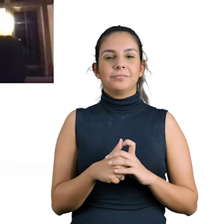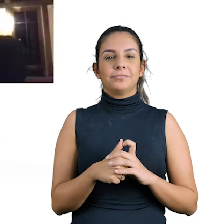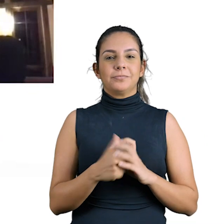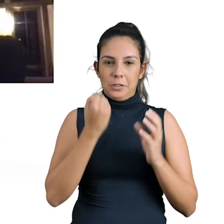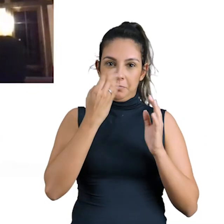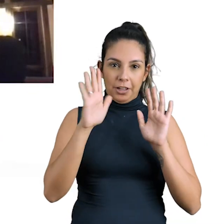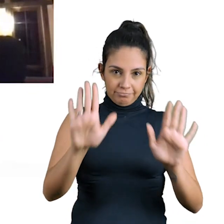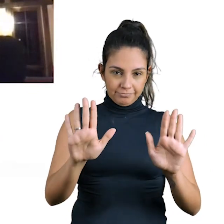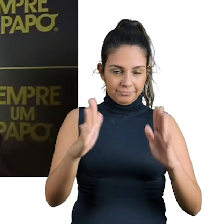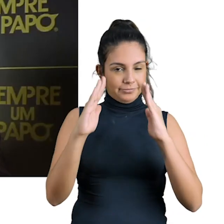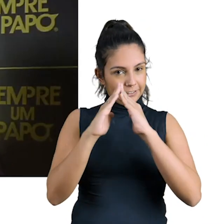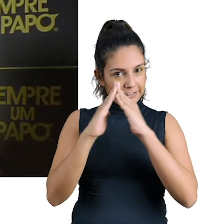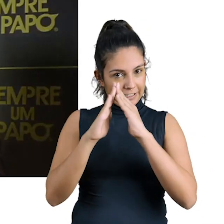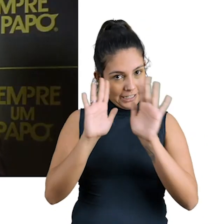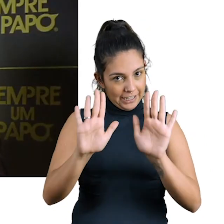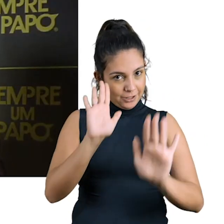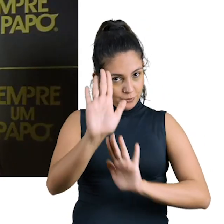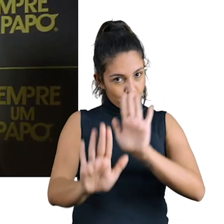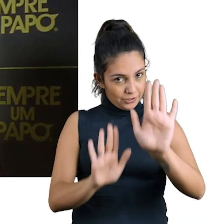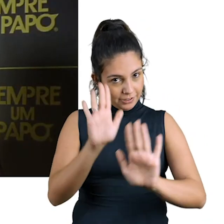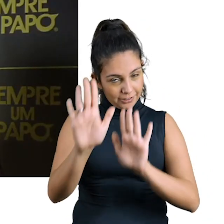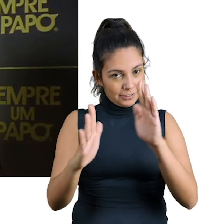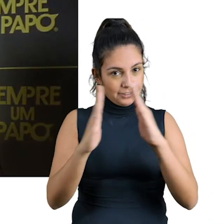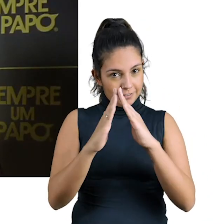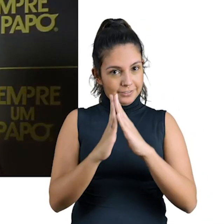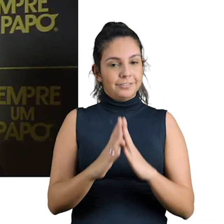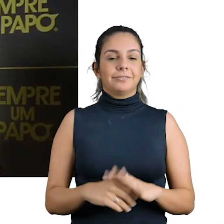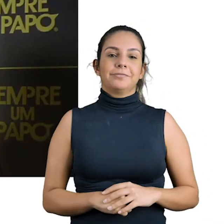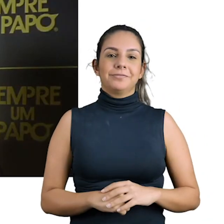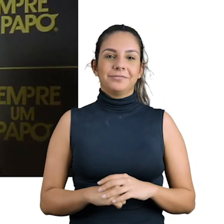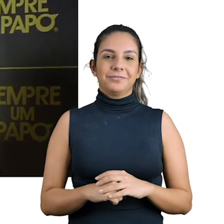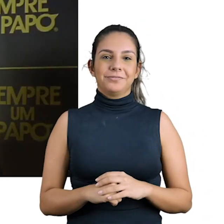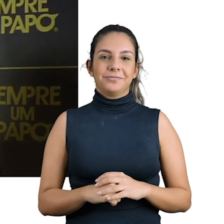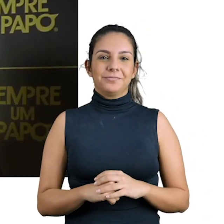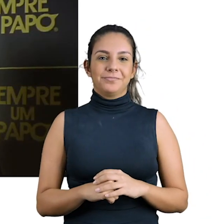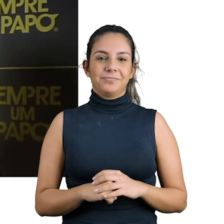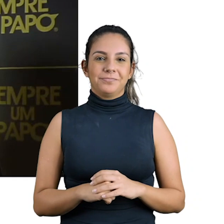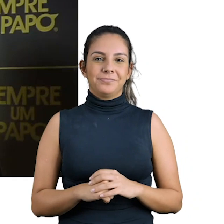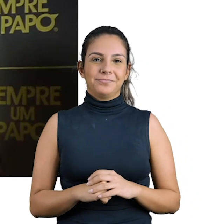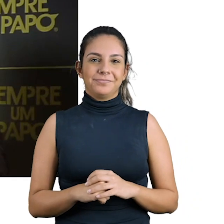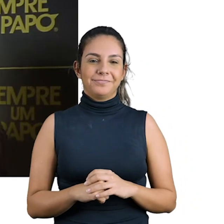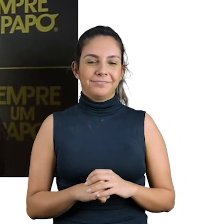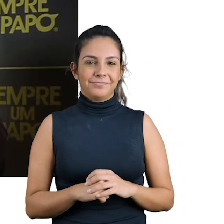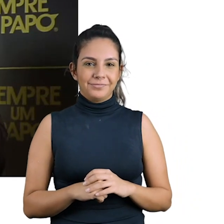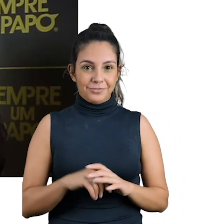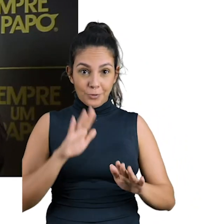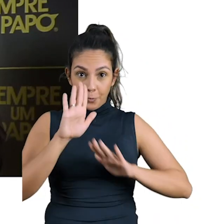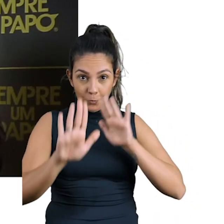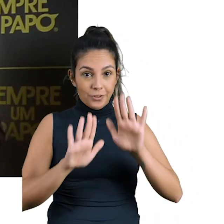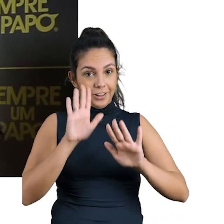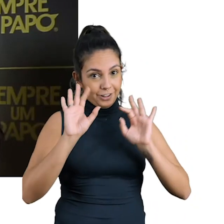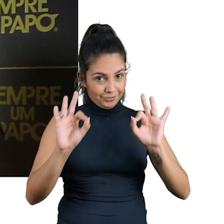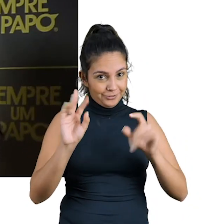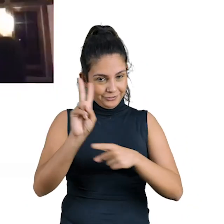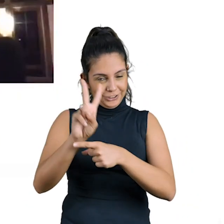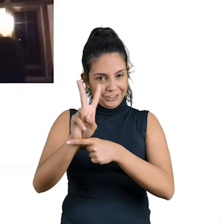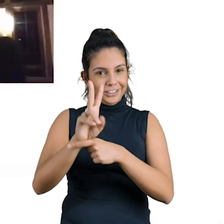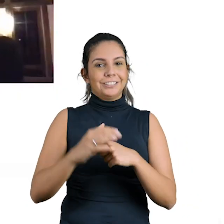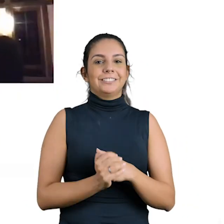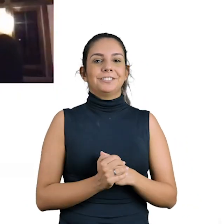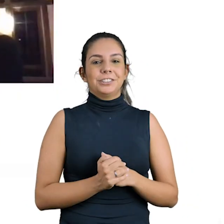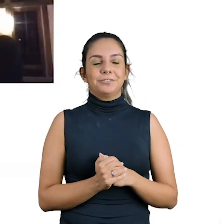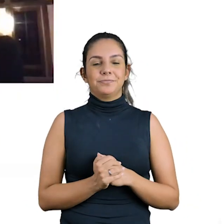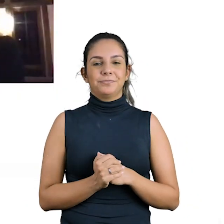fiquem bem, protegidos e, de preferência, indignados. Isso mesmo. E vigilantes. E